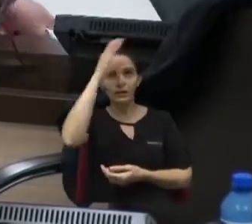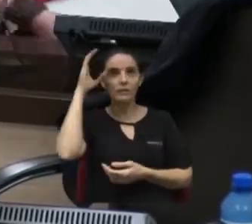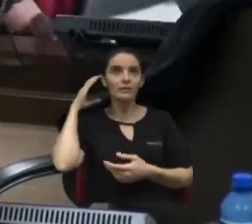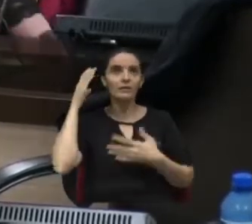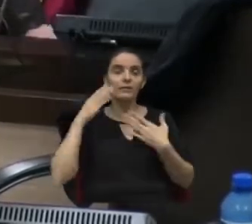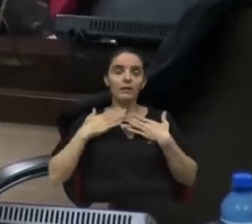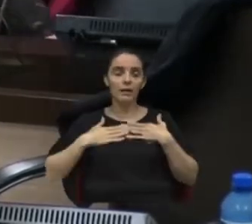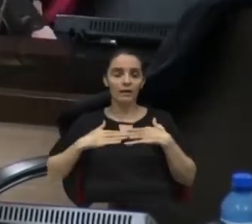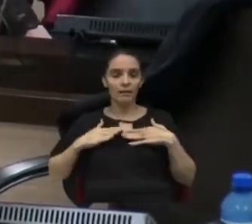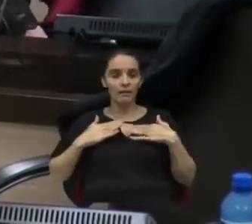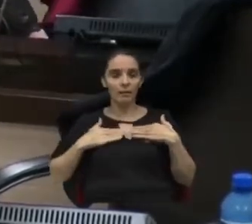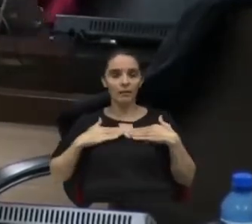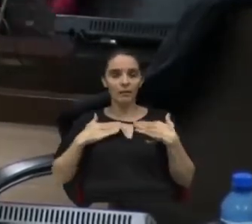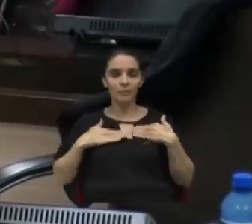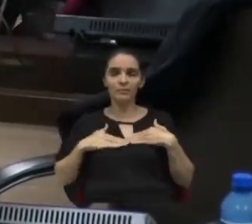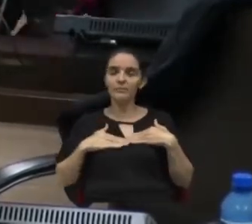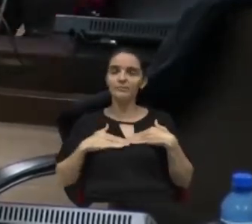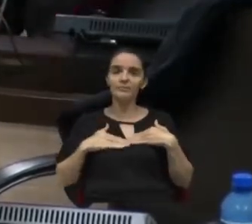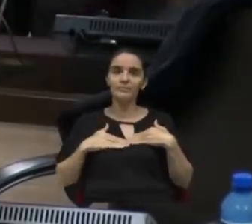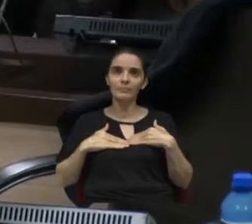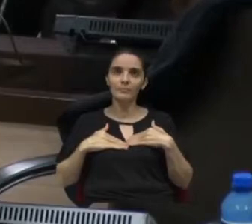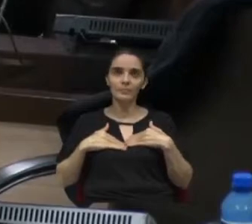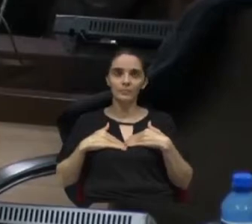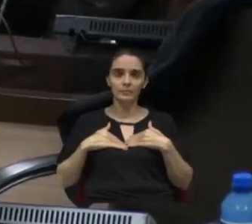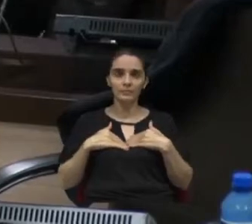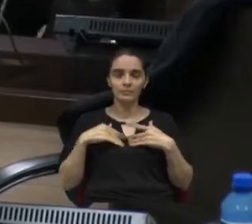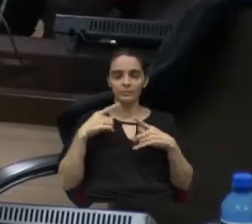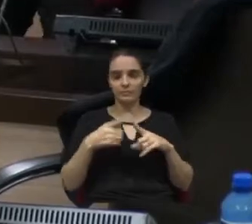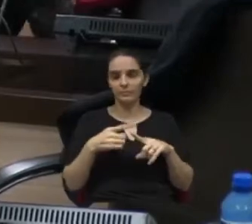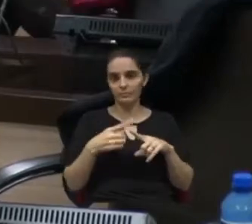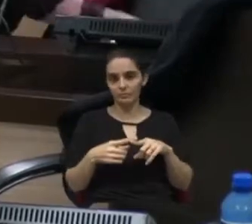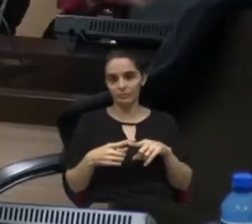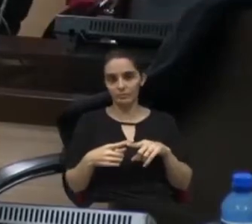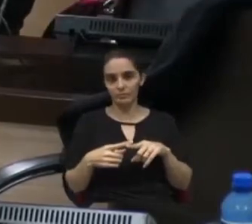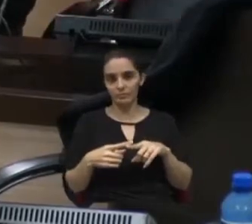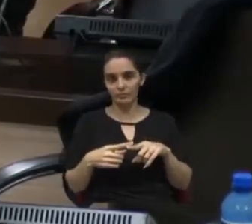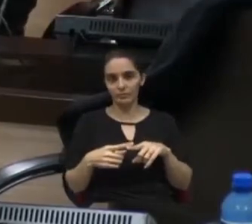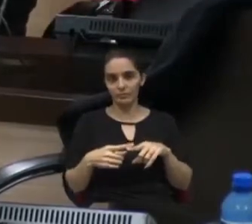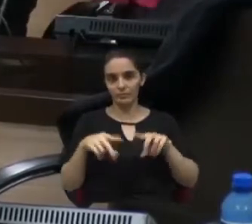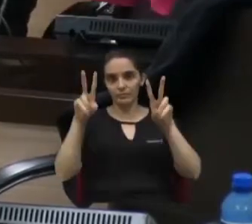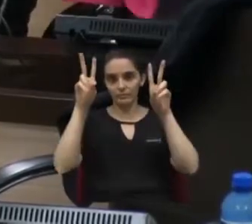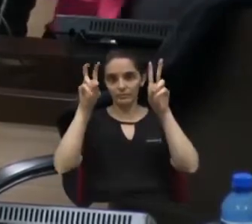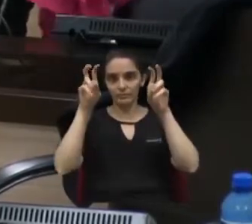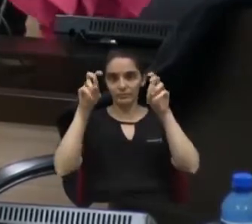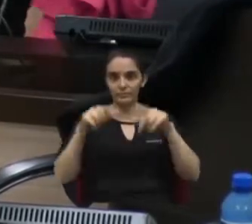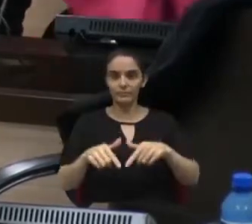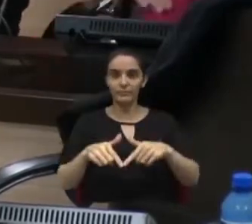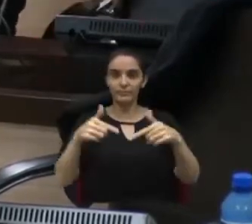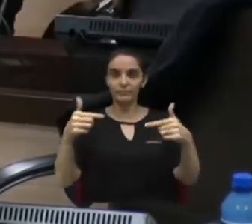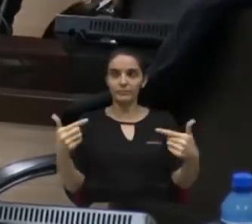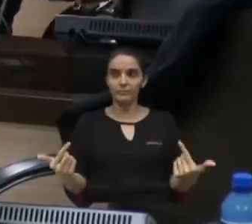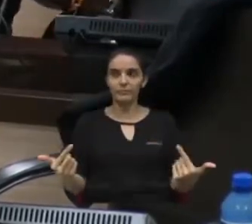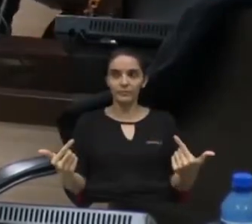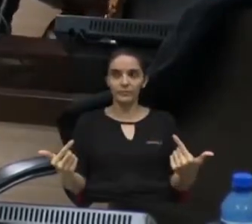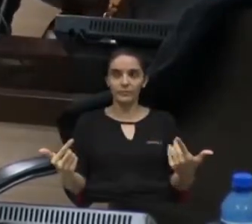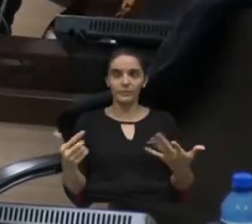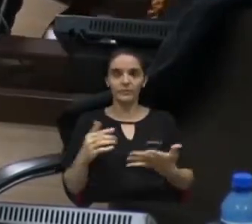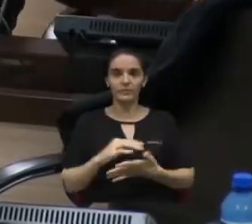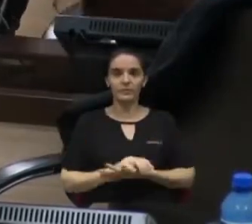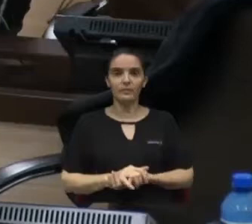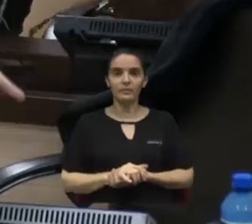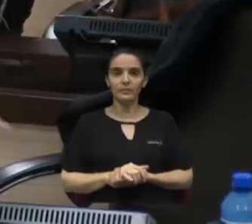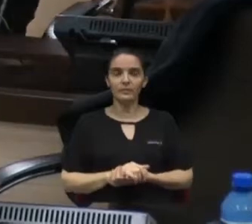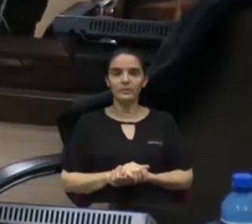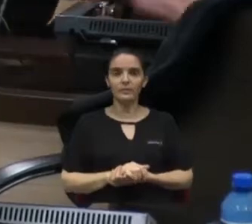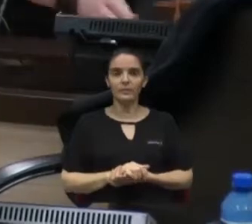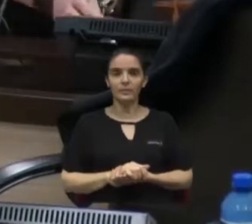disso, porque, entre aspas, foi uma sorte mesmo. Porque